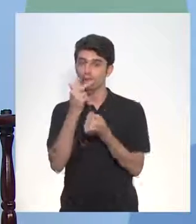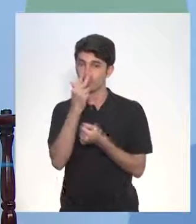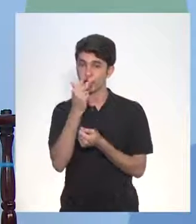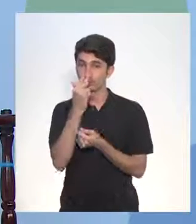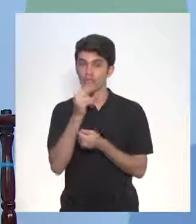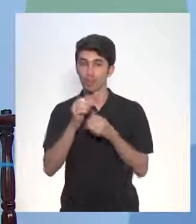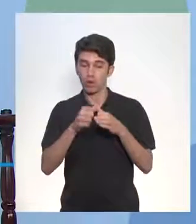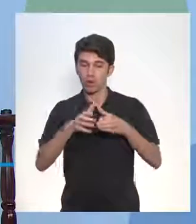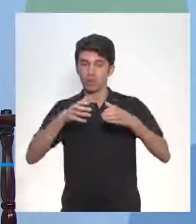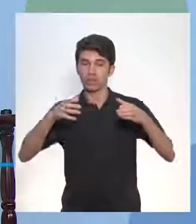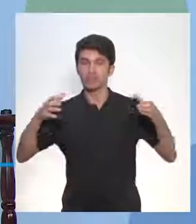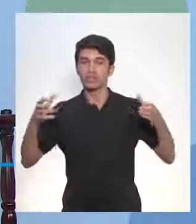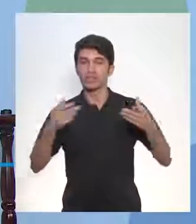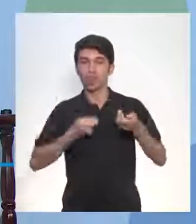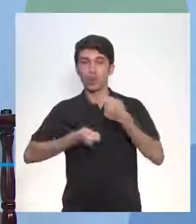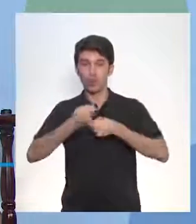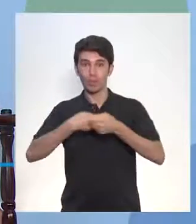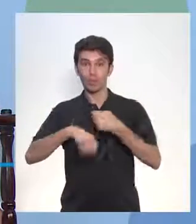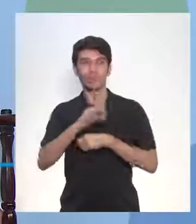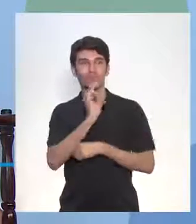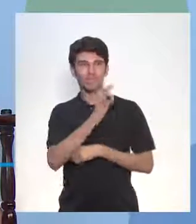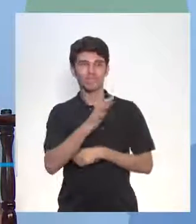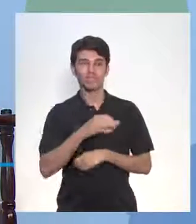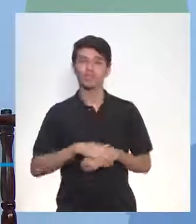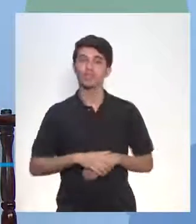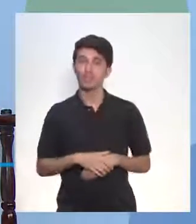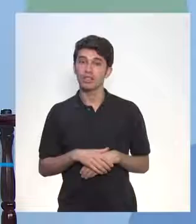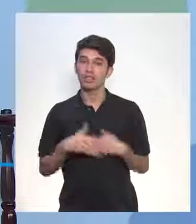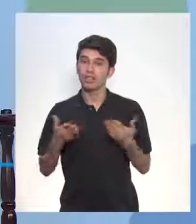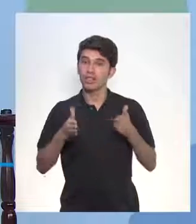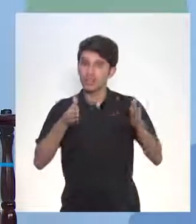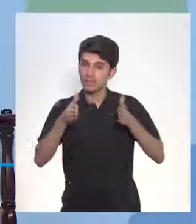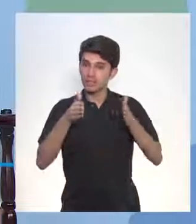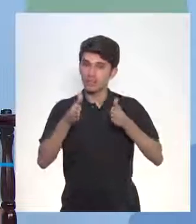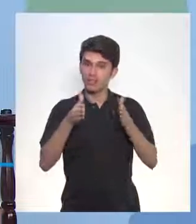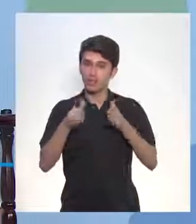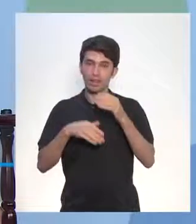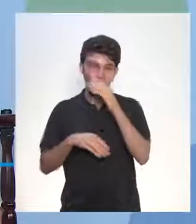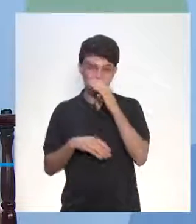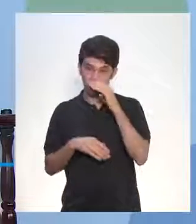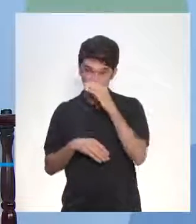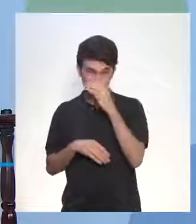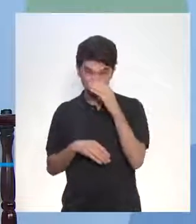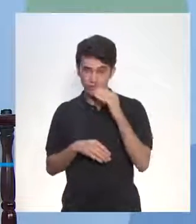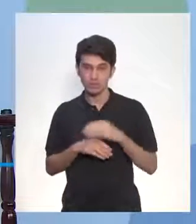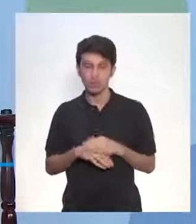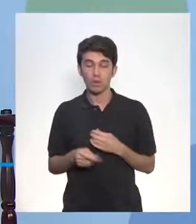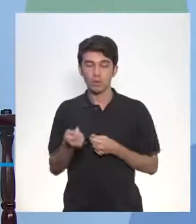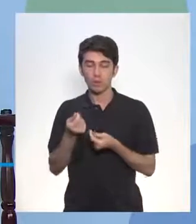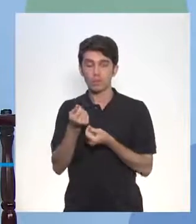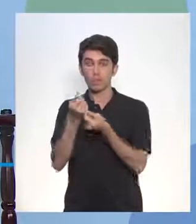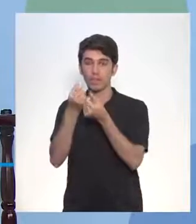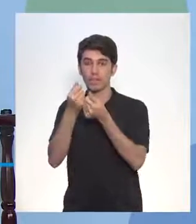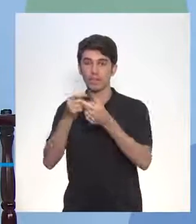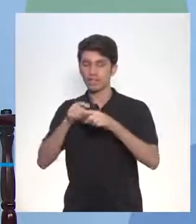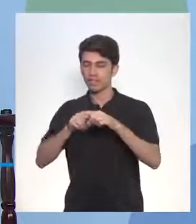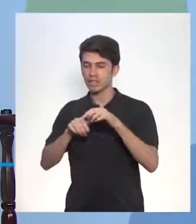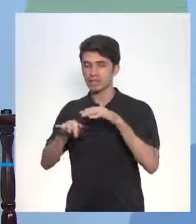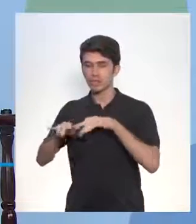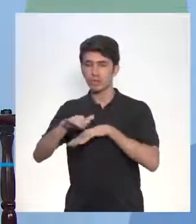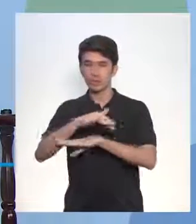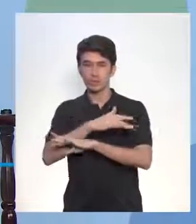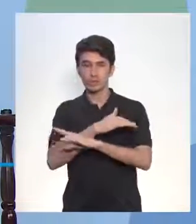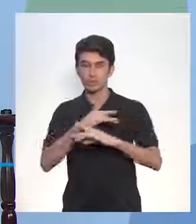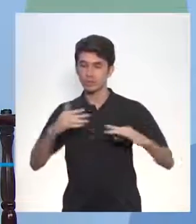do comércio. Sim, bem lembrado, professora. Nesse intervalo todo, os burgueses estavam circulando. Os burgueses